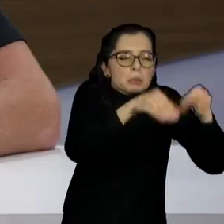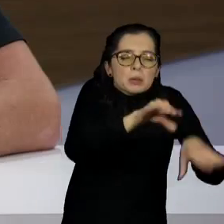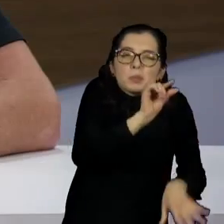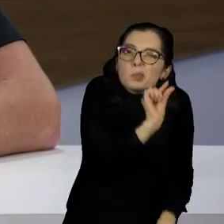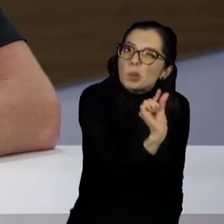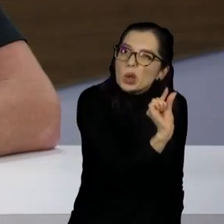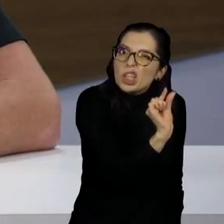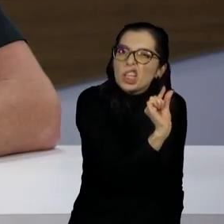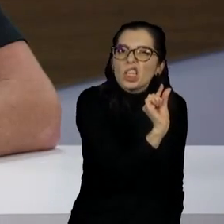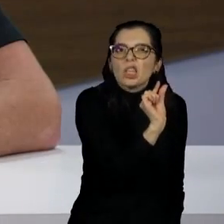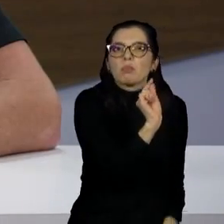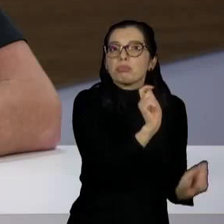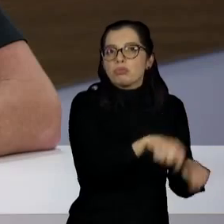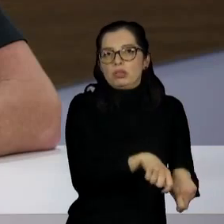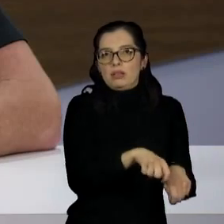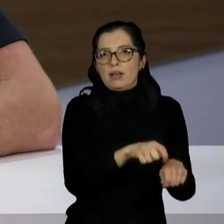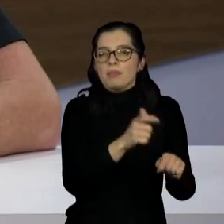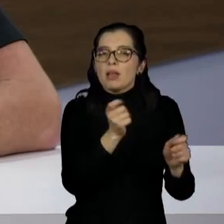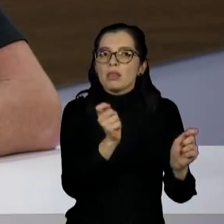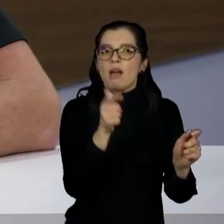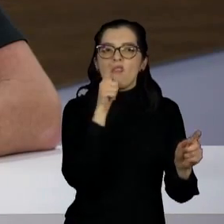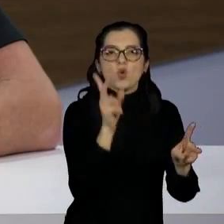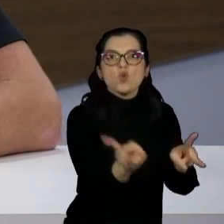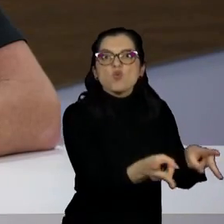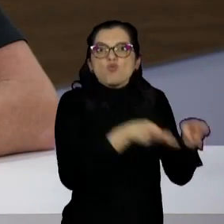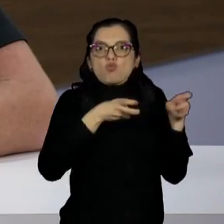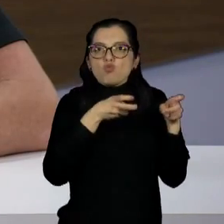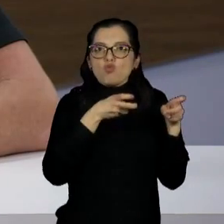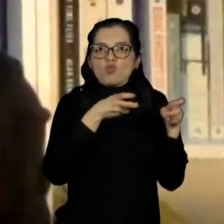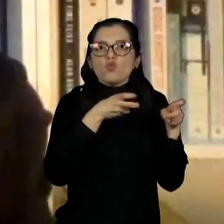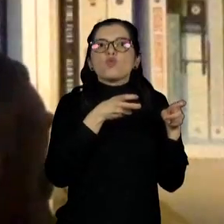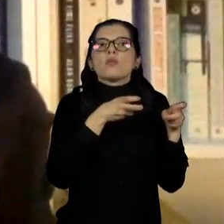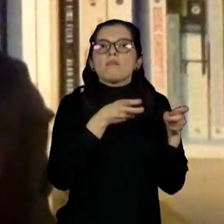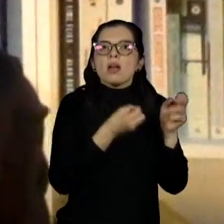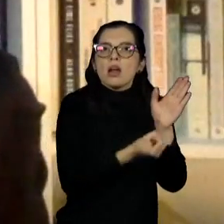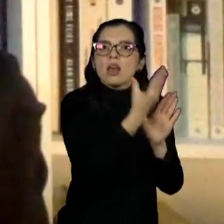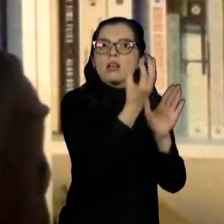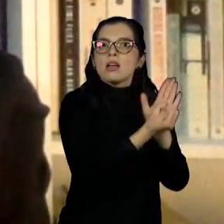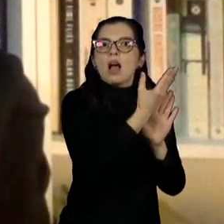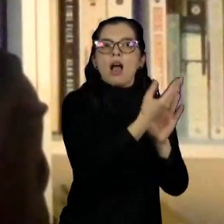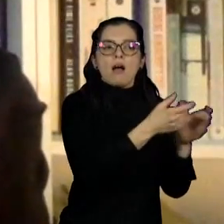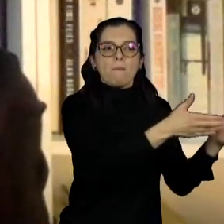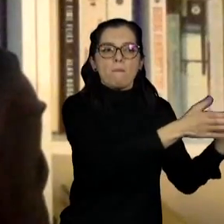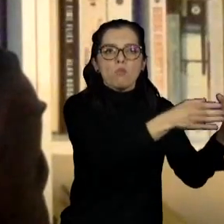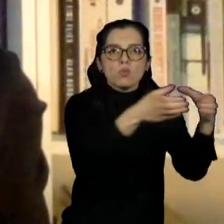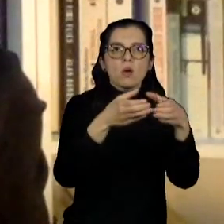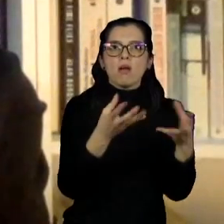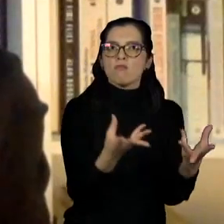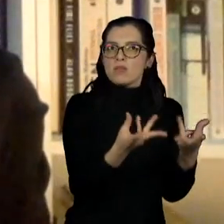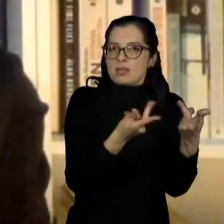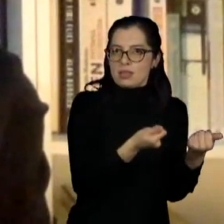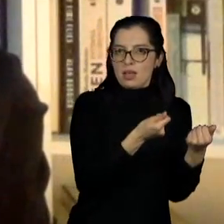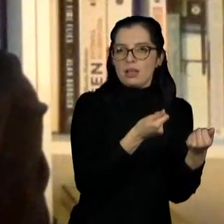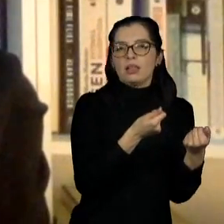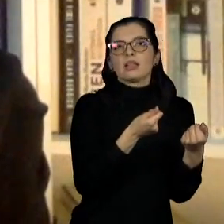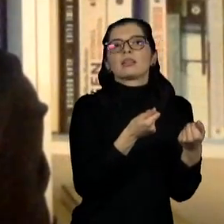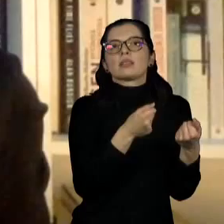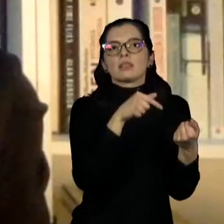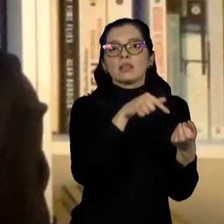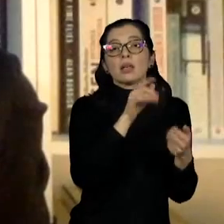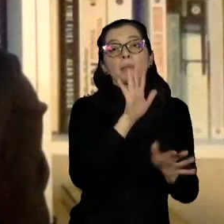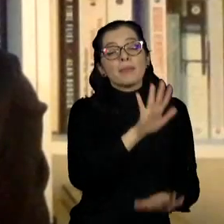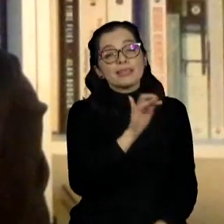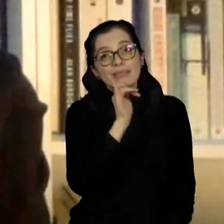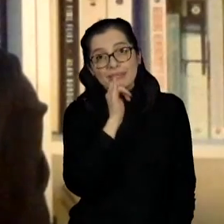waste, para para maximizar profits e fazer o mais eficaz. eficiente sistemas. O mais eficiência sistemas